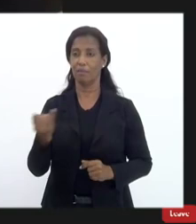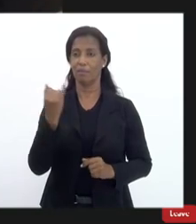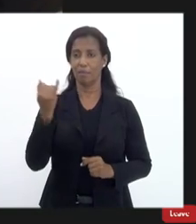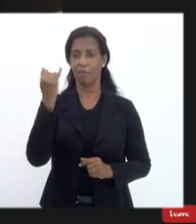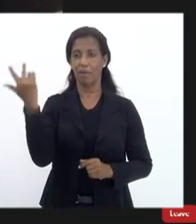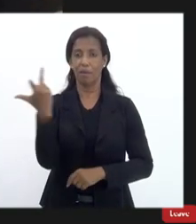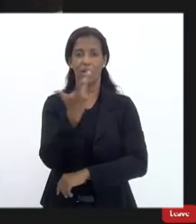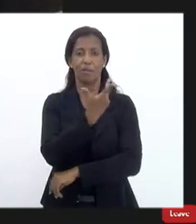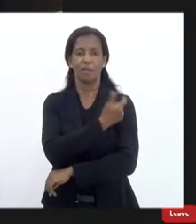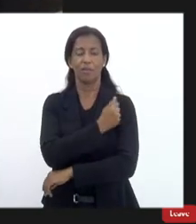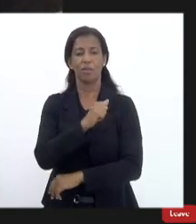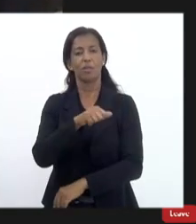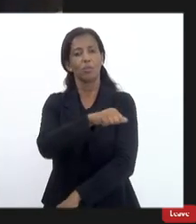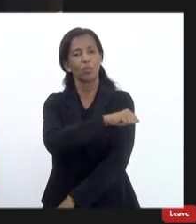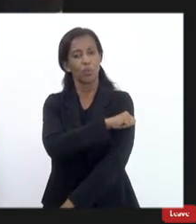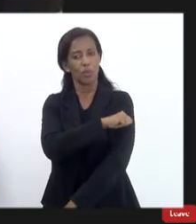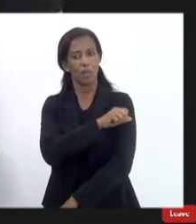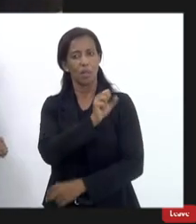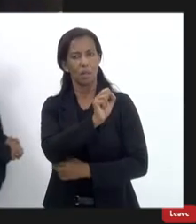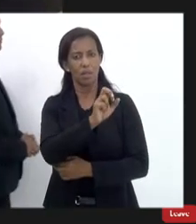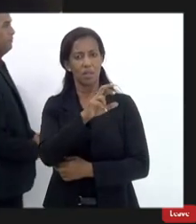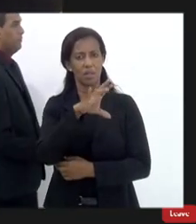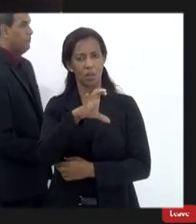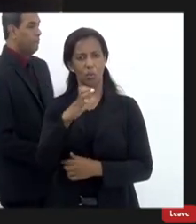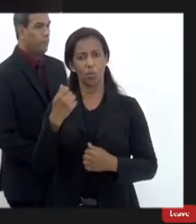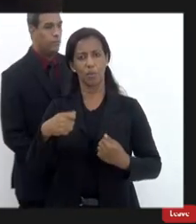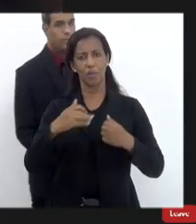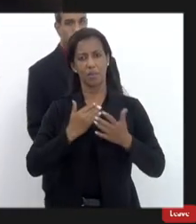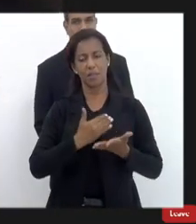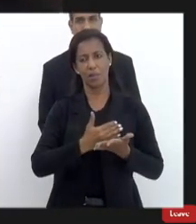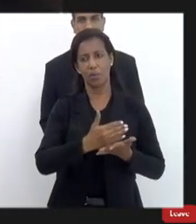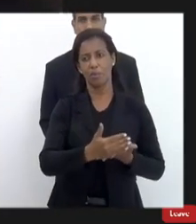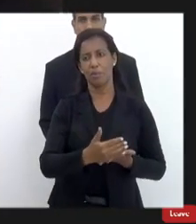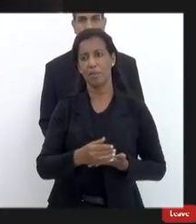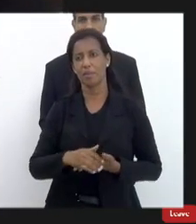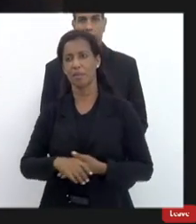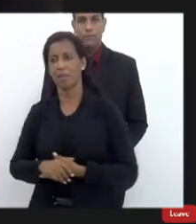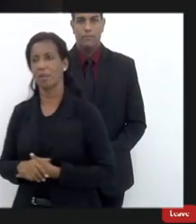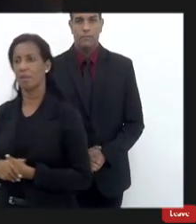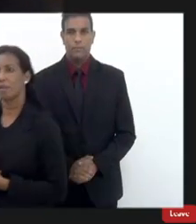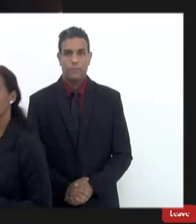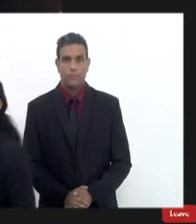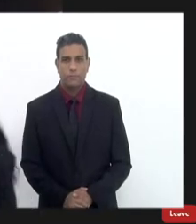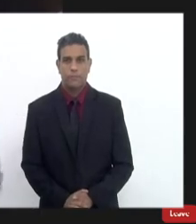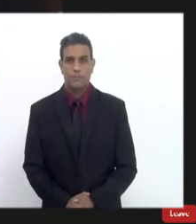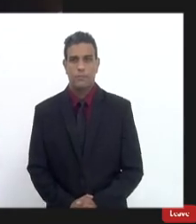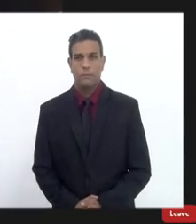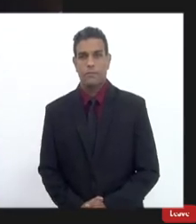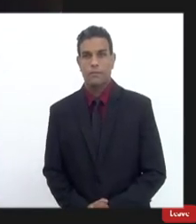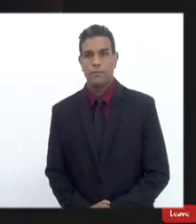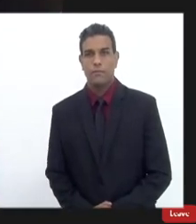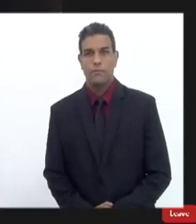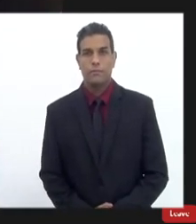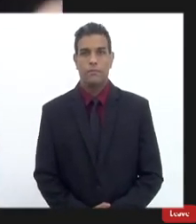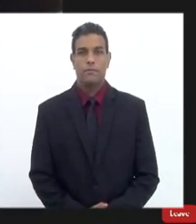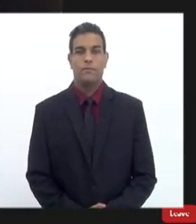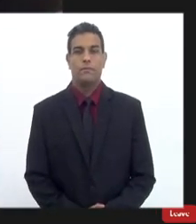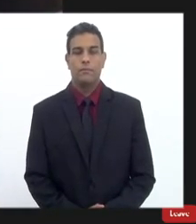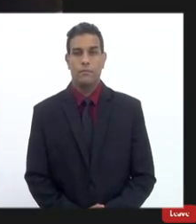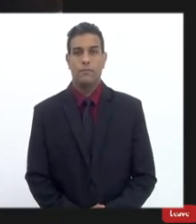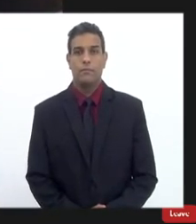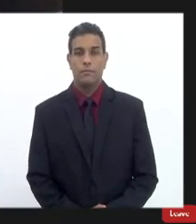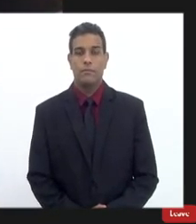questão da vacinação dos estudantes, eu acho que a SEDUC tem que começar, né, uma campanha de vacinação dos estudantes, né?